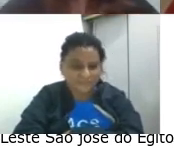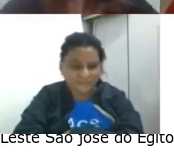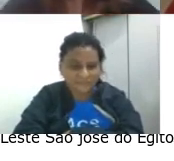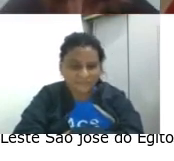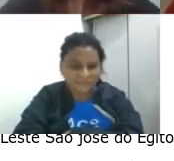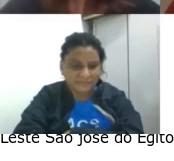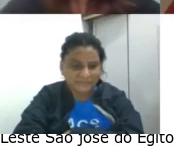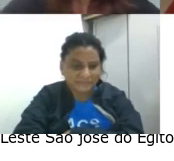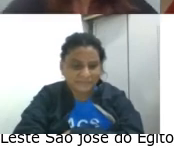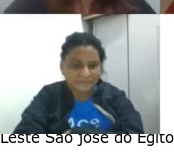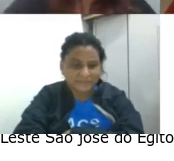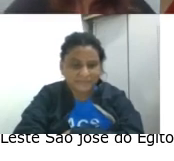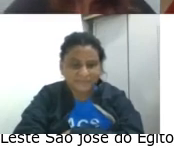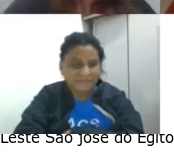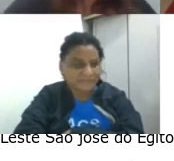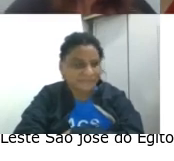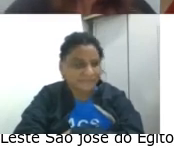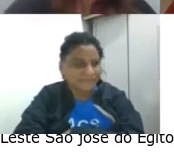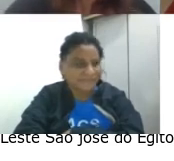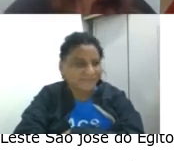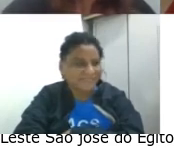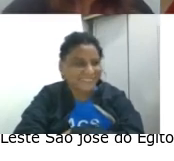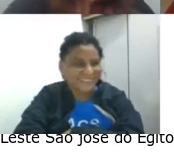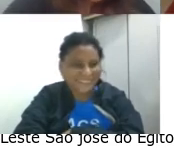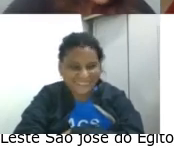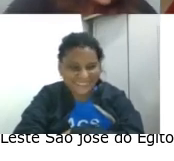deixa eu compartilhar aqui com vocês então